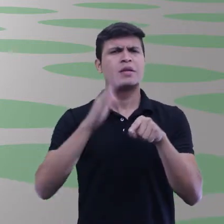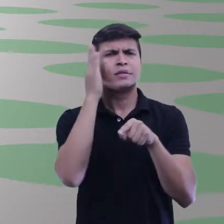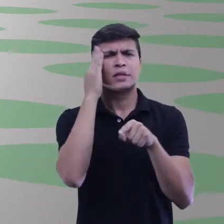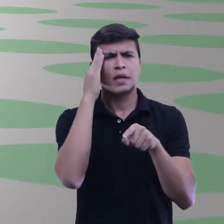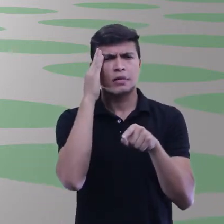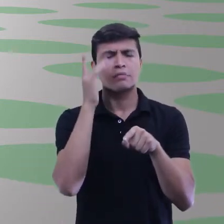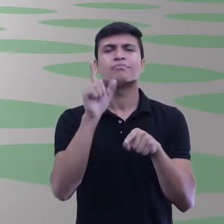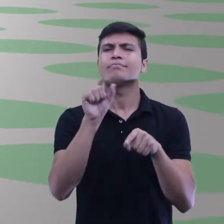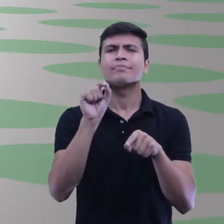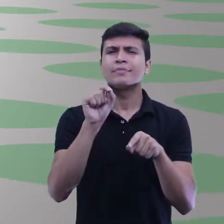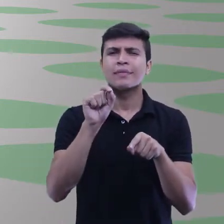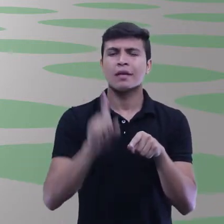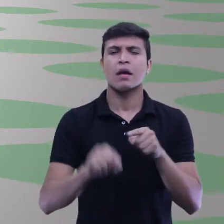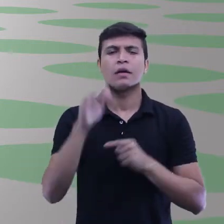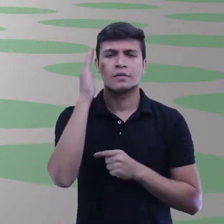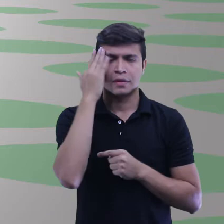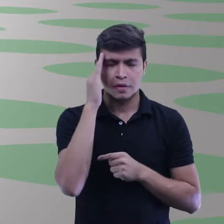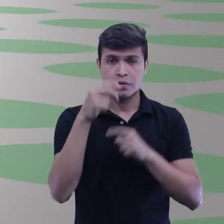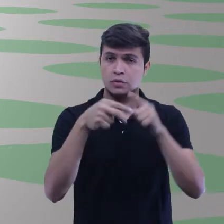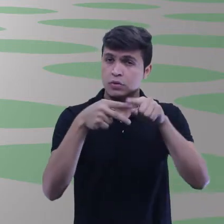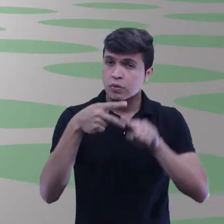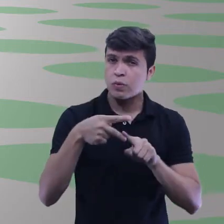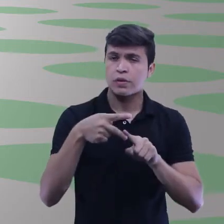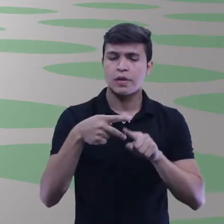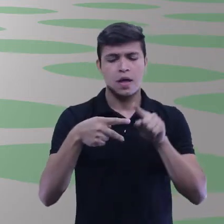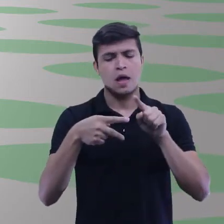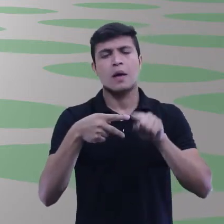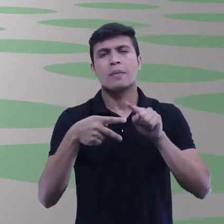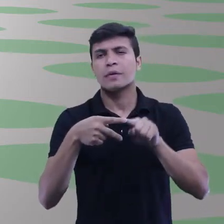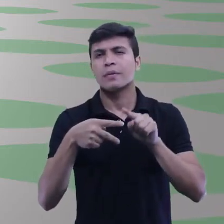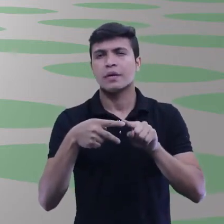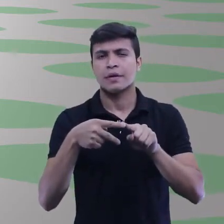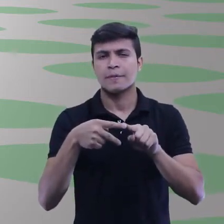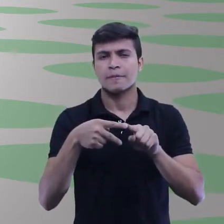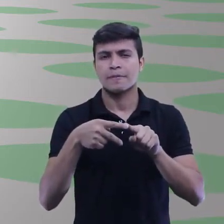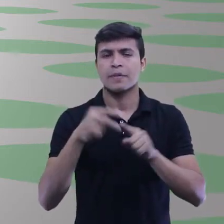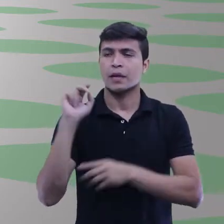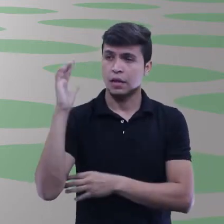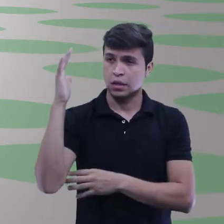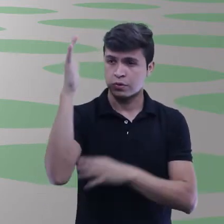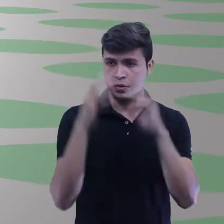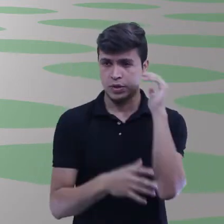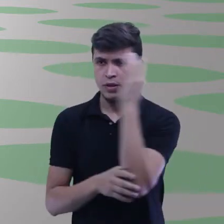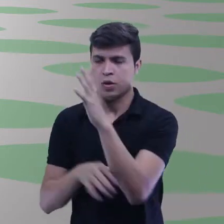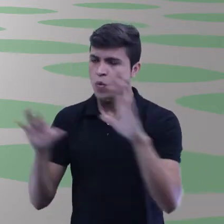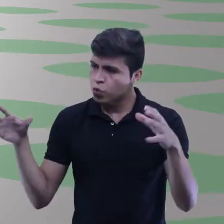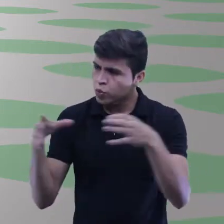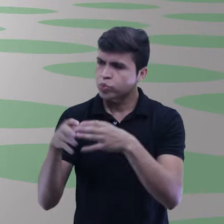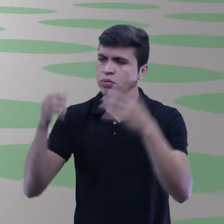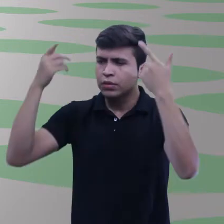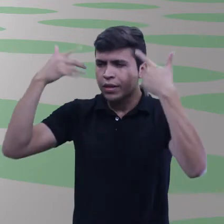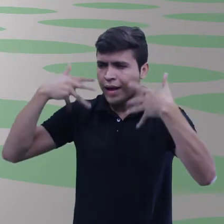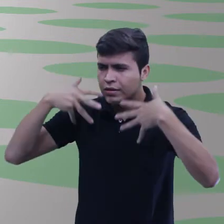as abordagens vão girar em torno de uma compreensão de duas naturezas. A primeira concebe a natureza como um conjunto de